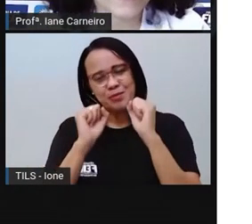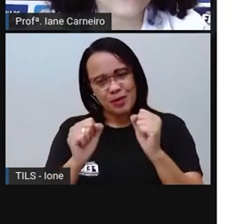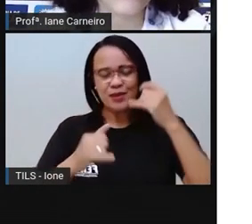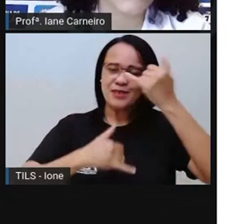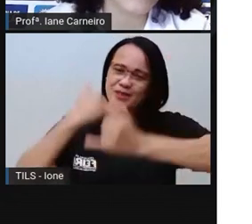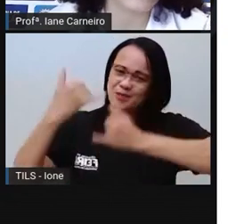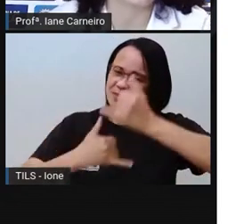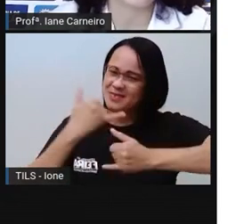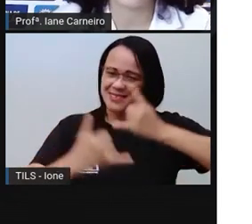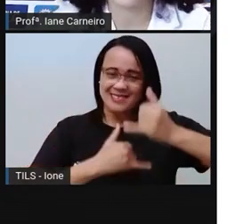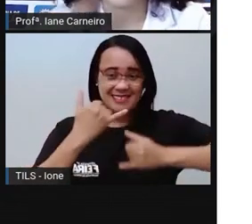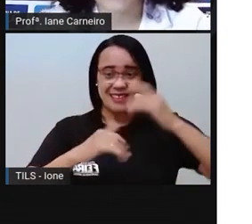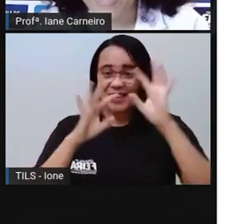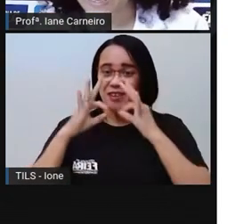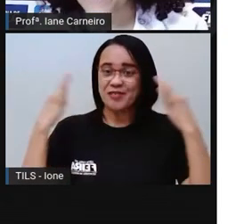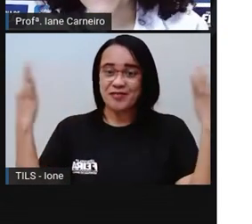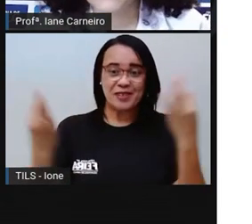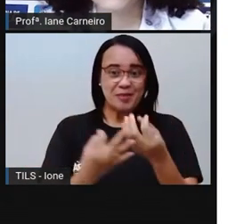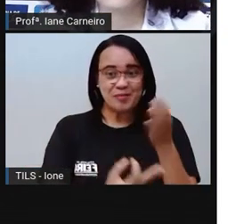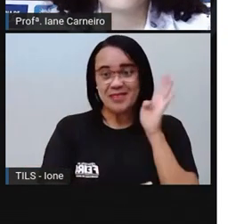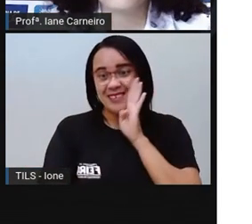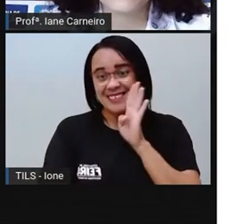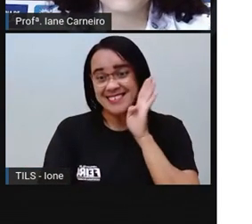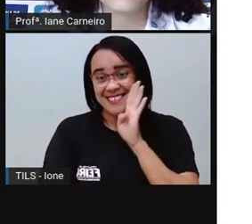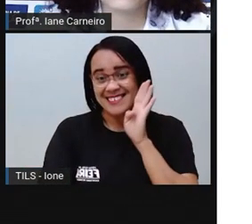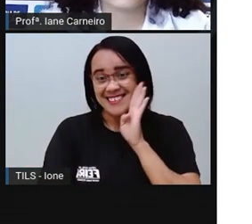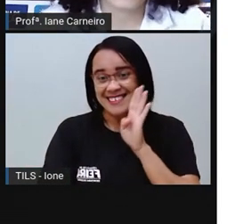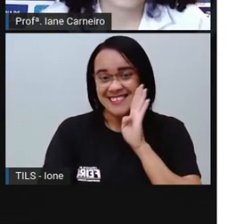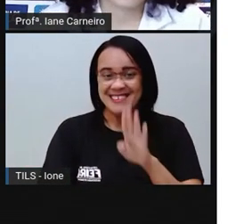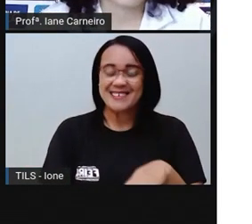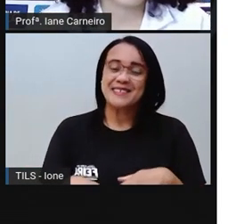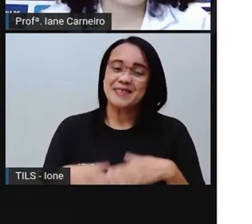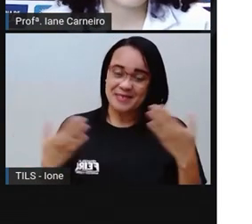com os familiares de vocês, que é bem legal. Então aqui